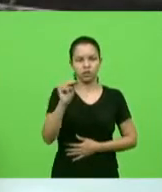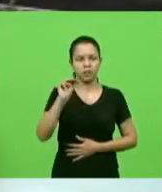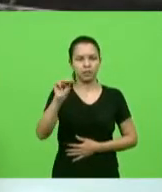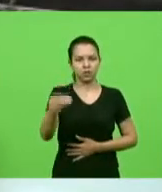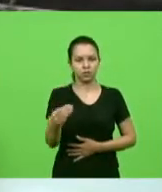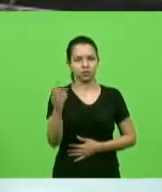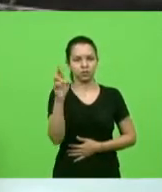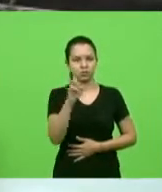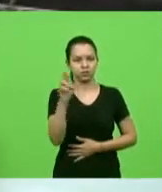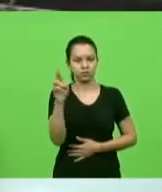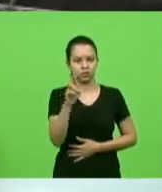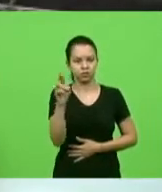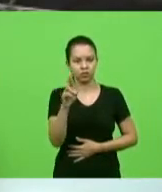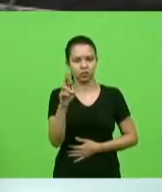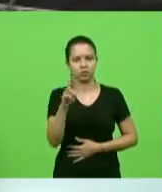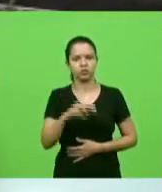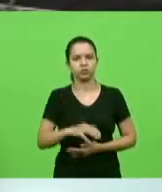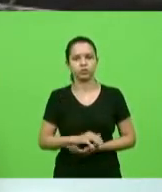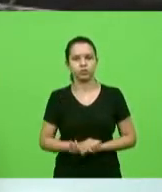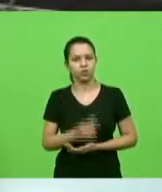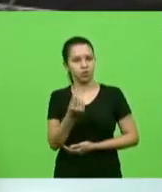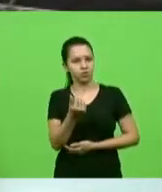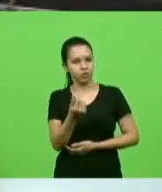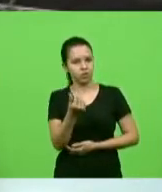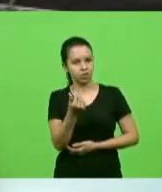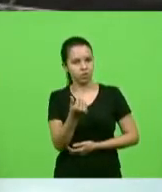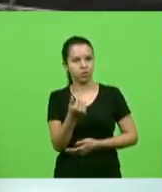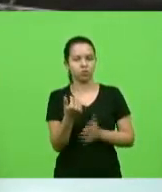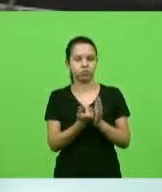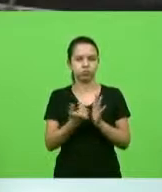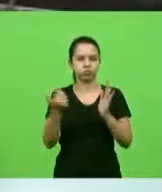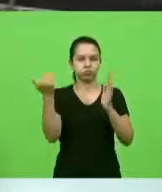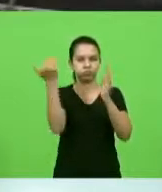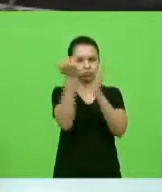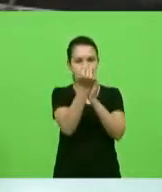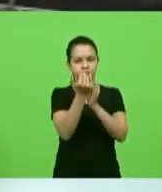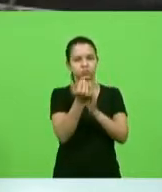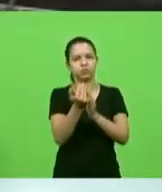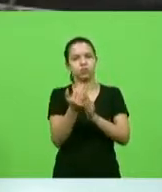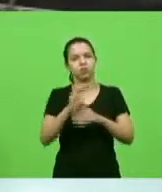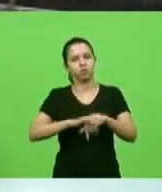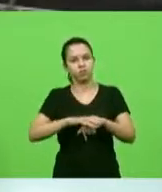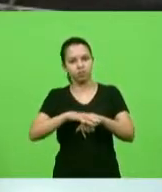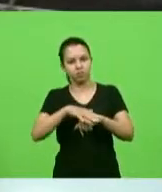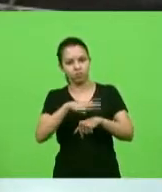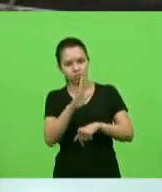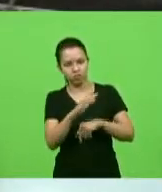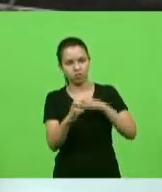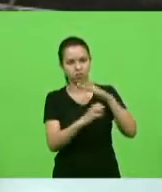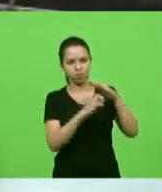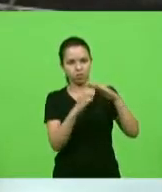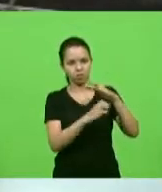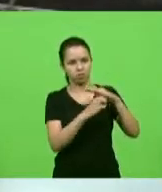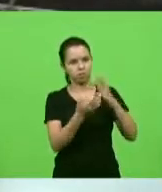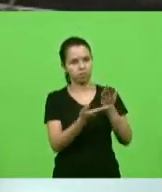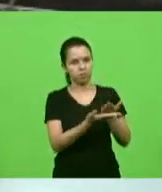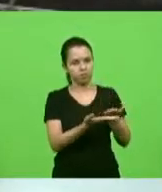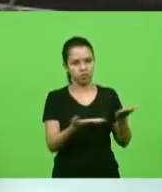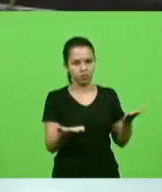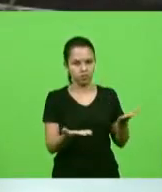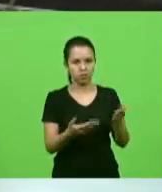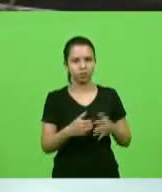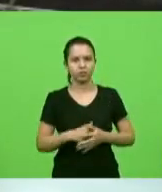reais, feita a toque de caixa, com valores claramente superfaturados, e de uma empresa sem a menor condição